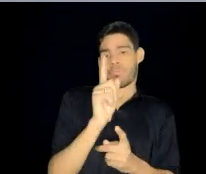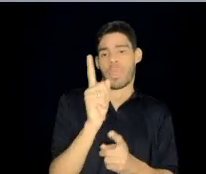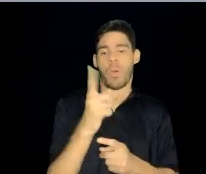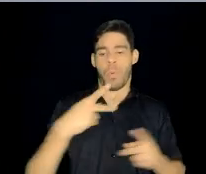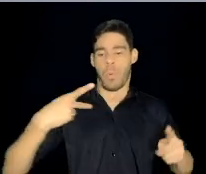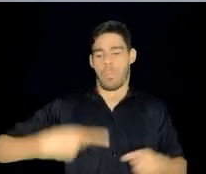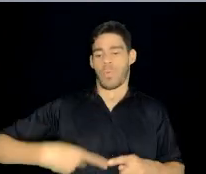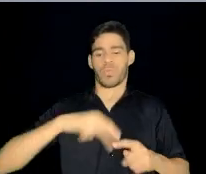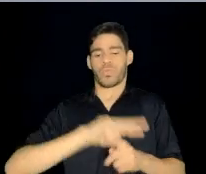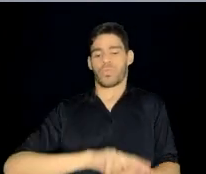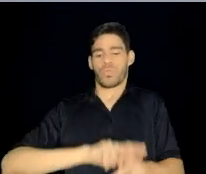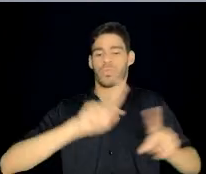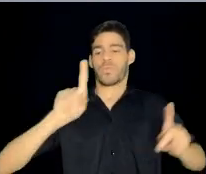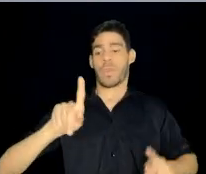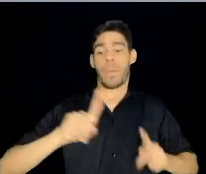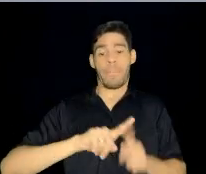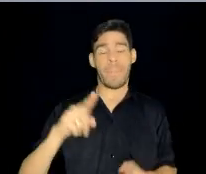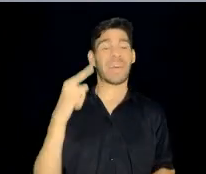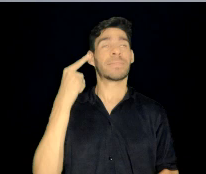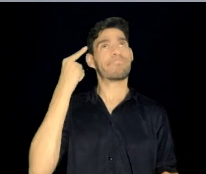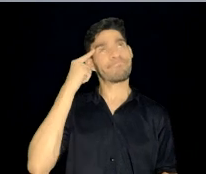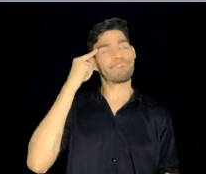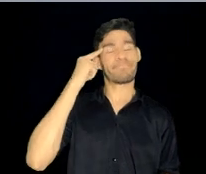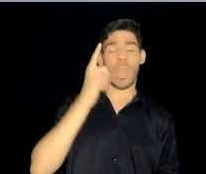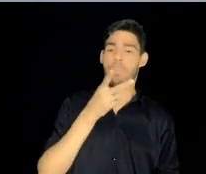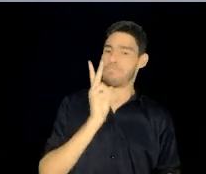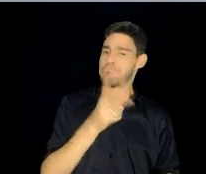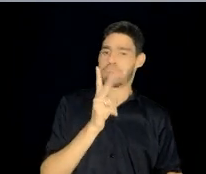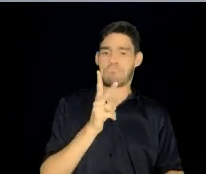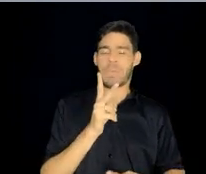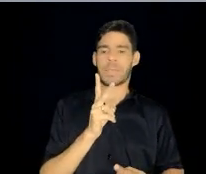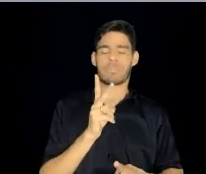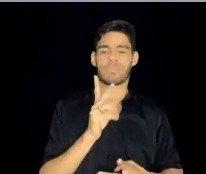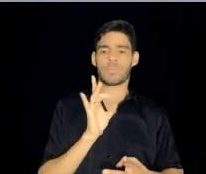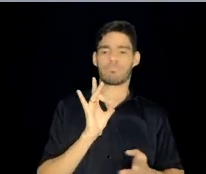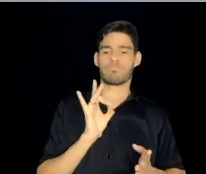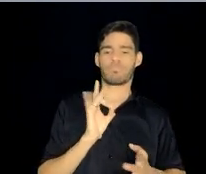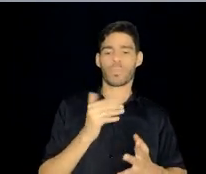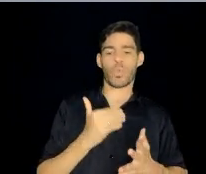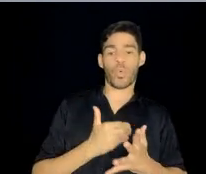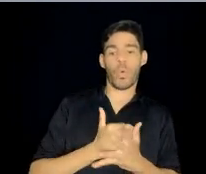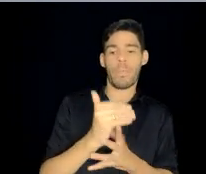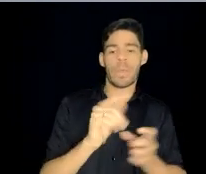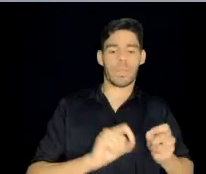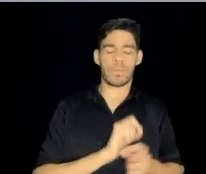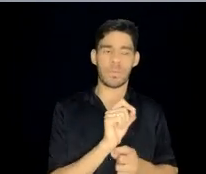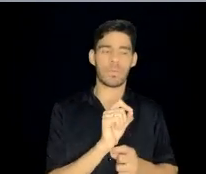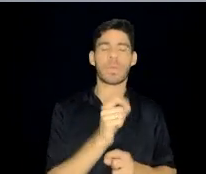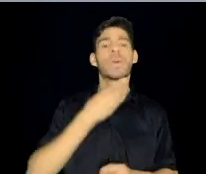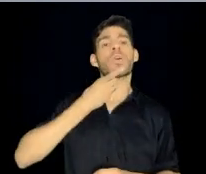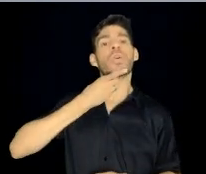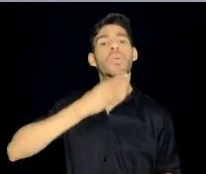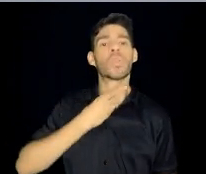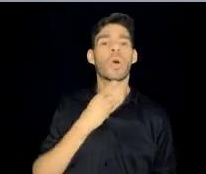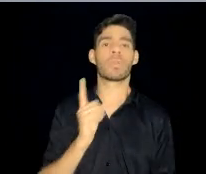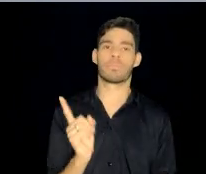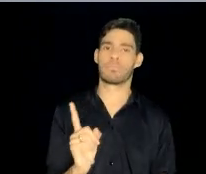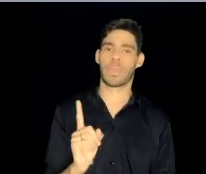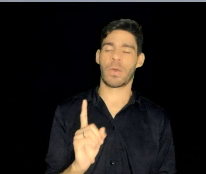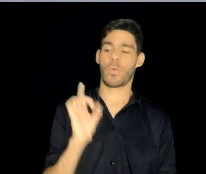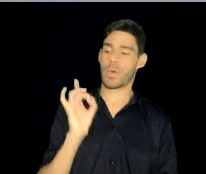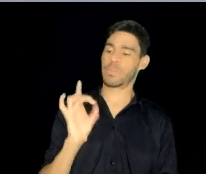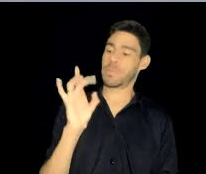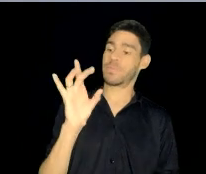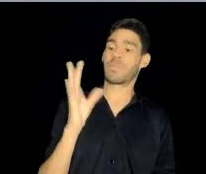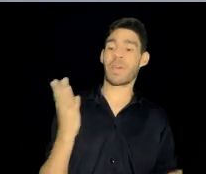a inexigibilidade de conduta diversa. Mas eu tenho ainda aquela posição firmada inicialmente de que o fato não é